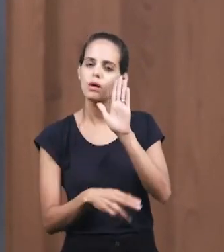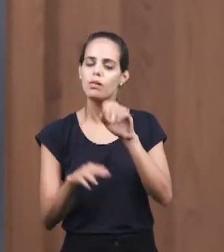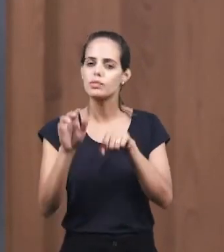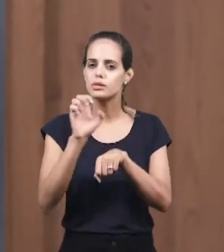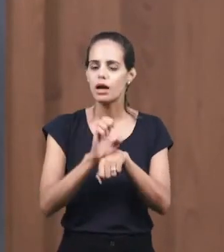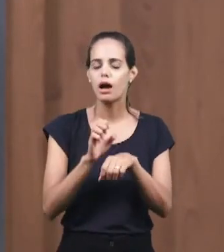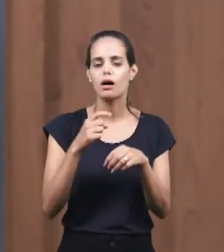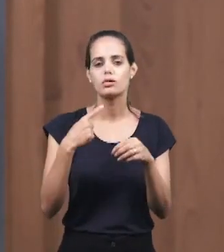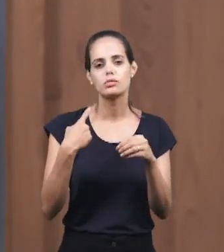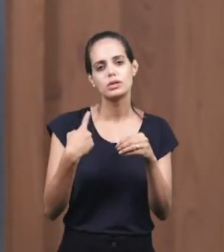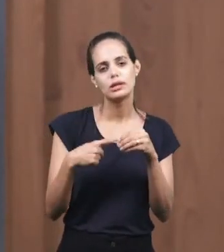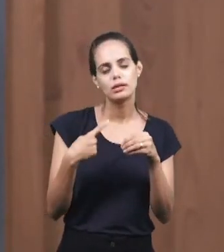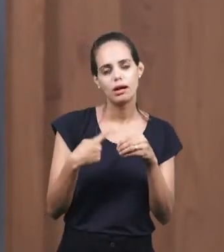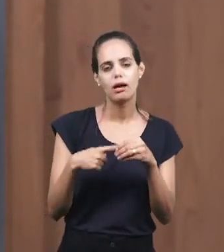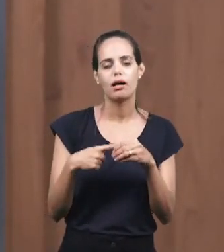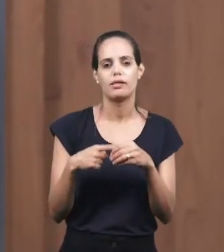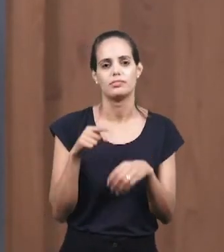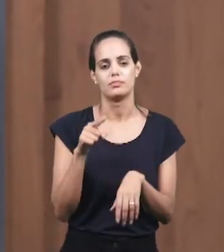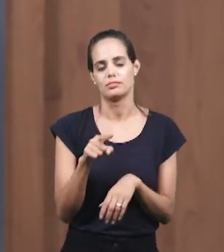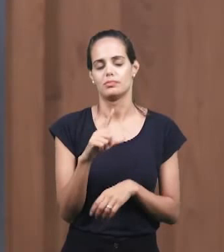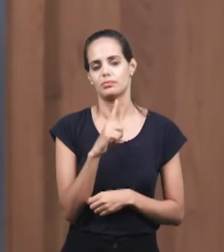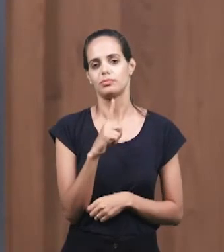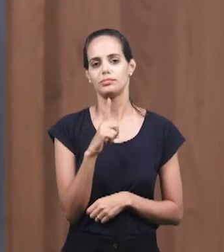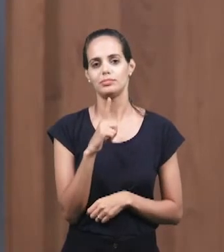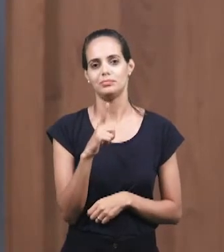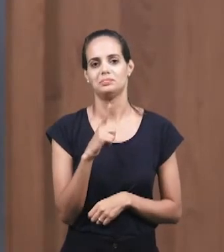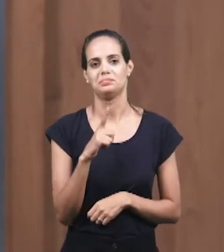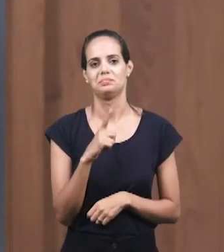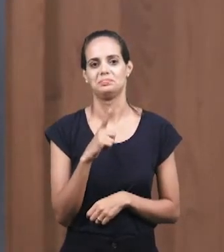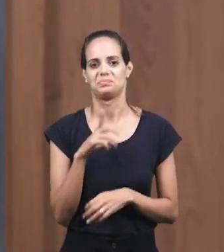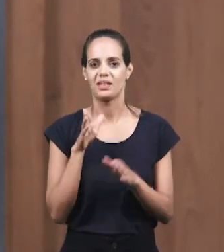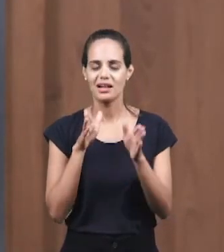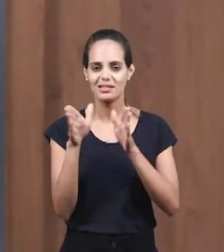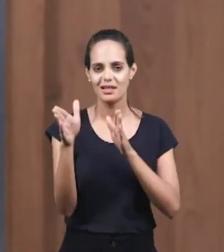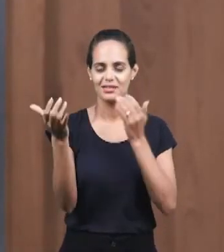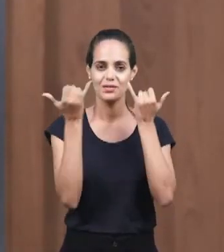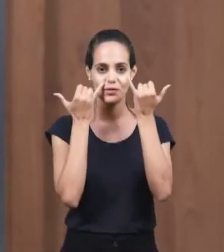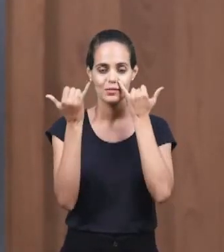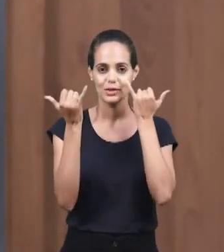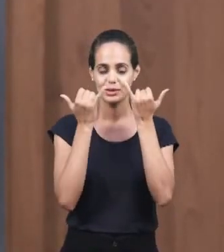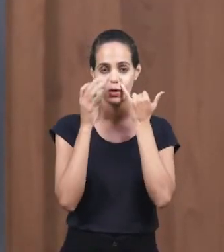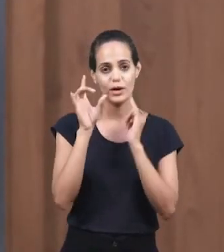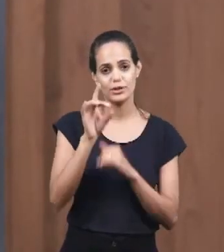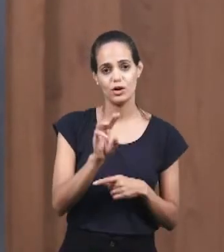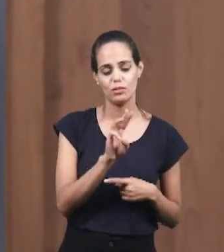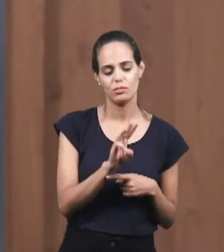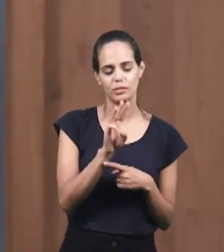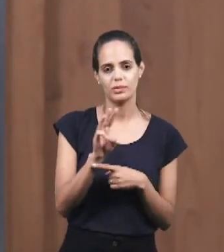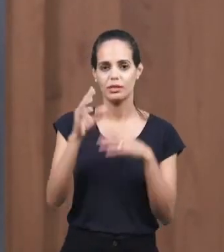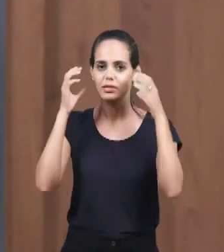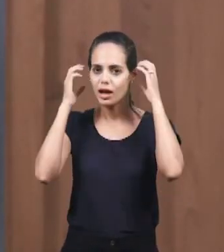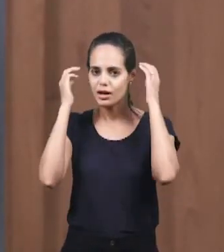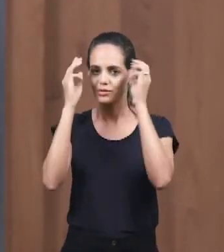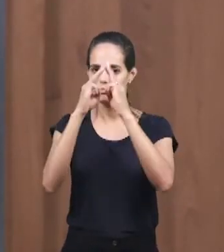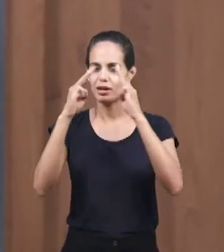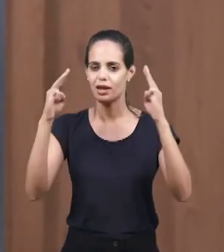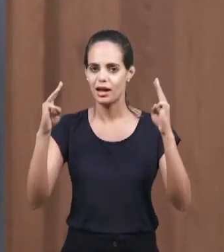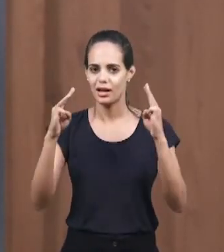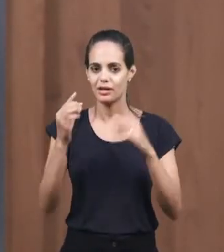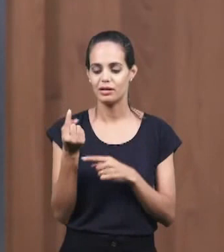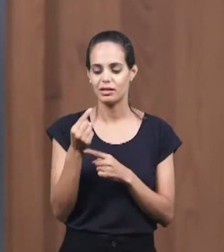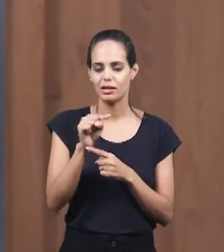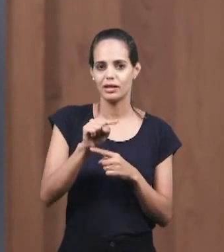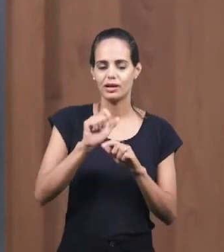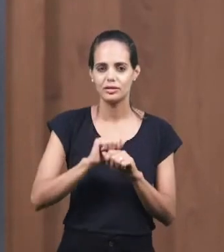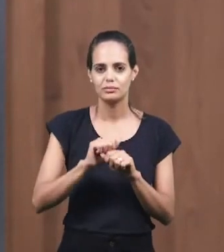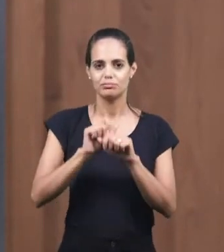cidade. O irmão vai poder ter ali, a irmã também vai poder ter ali acesso a essa informação. Basta você abrir lá a Rádio Manaim e você vai ver